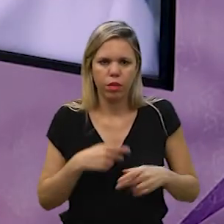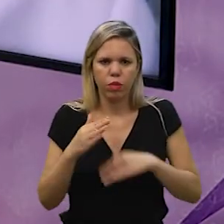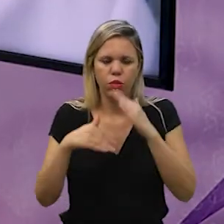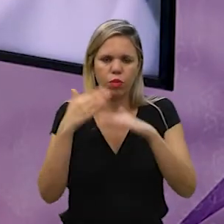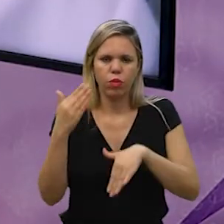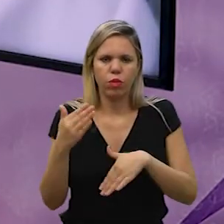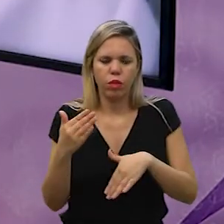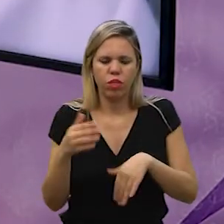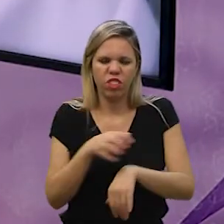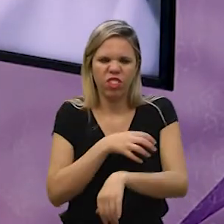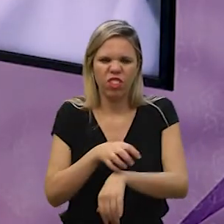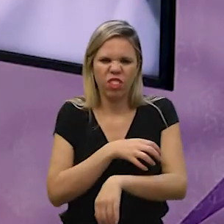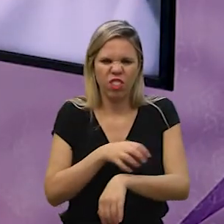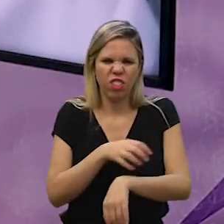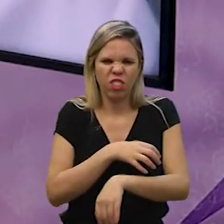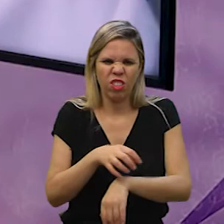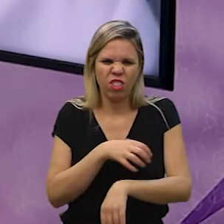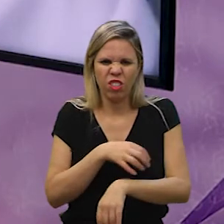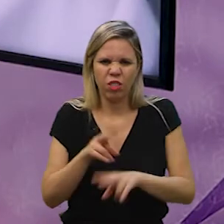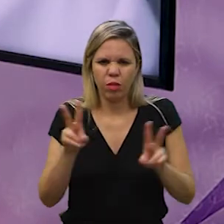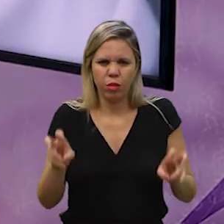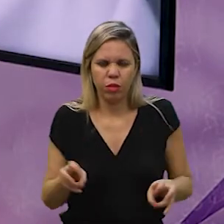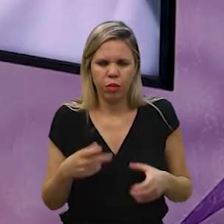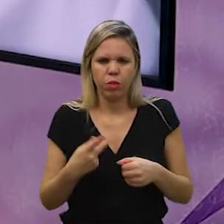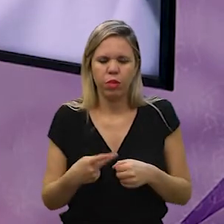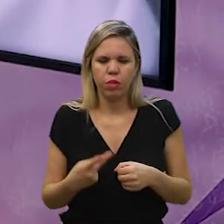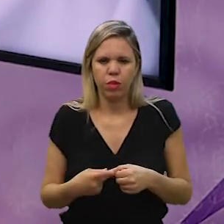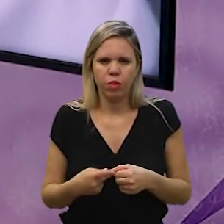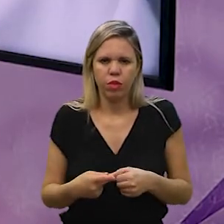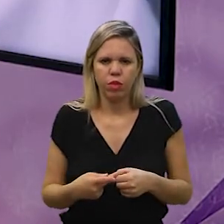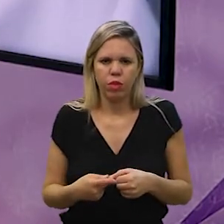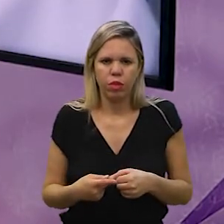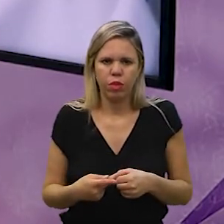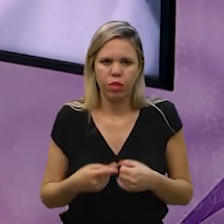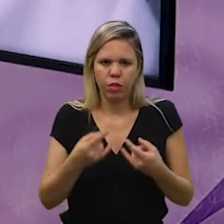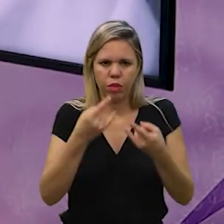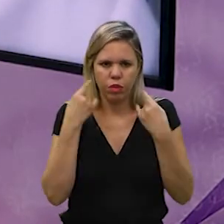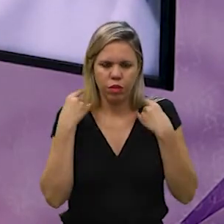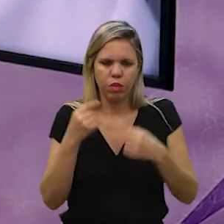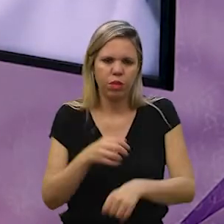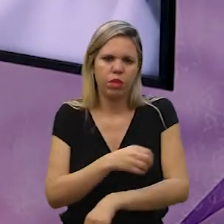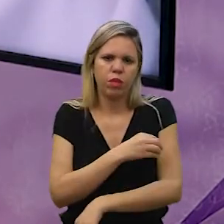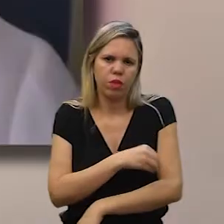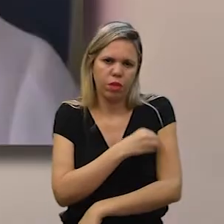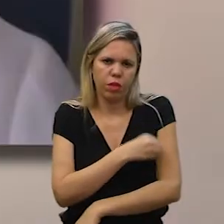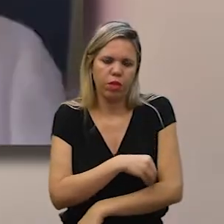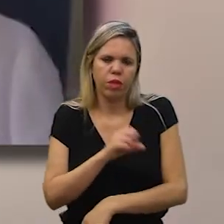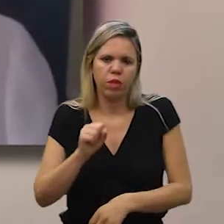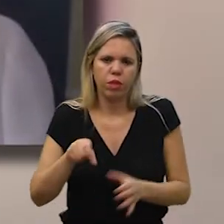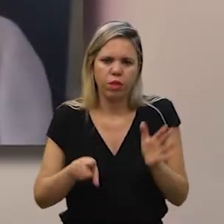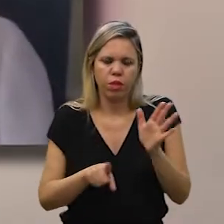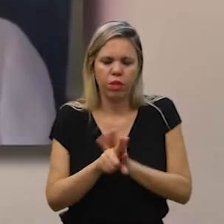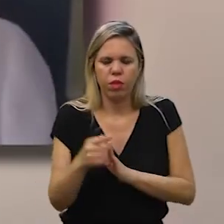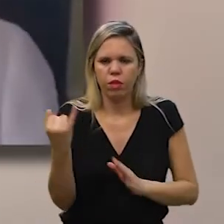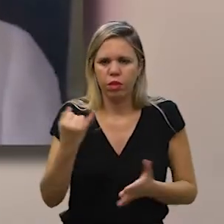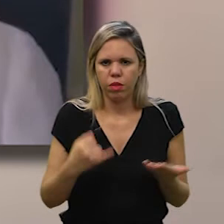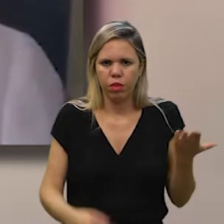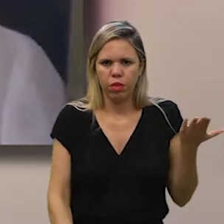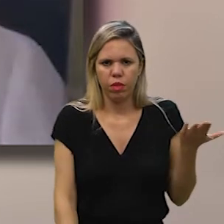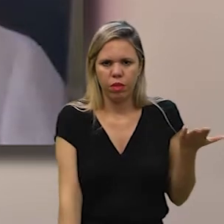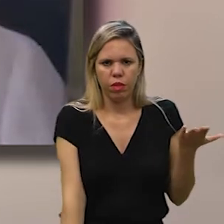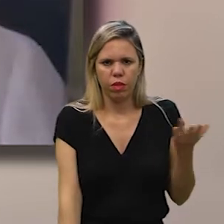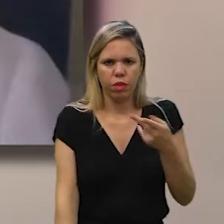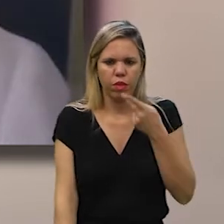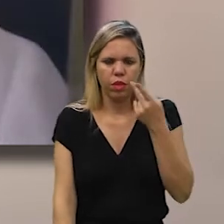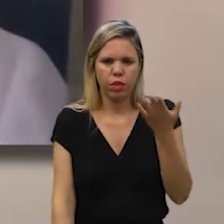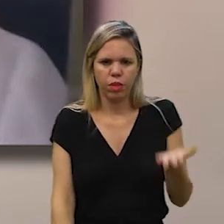está desenvolvendo alergia, dermatite em relação a esses produtos, máscara e álcool em gel? Essa é uma pergunta muito importante